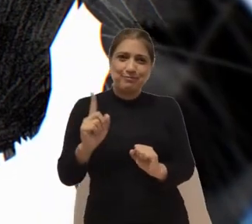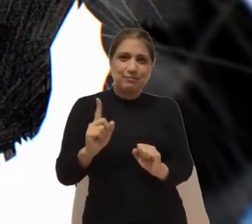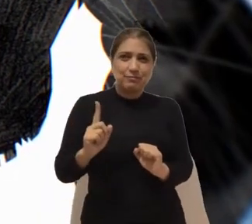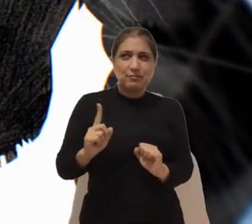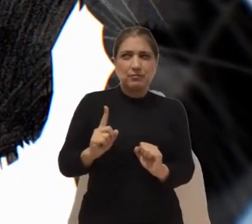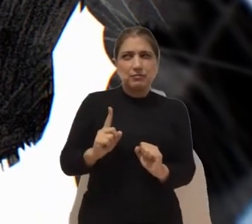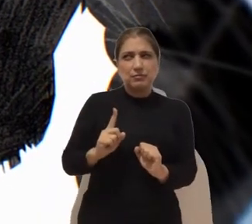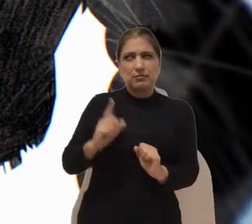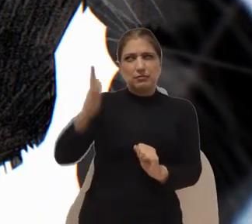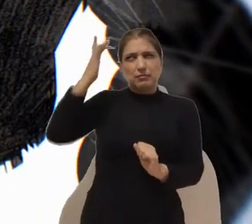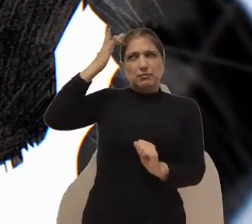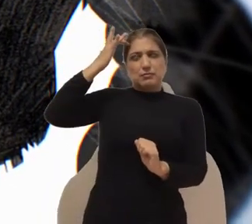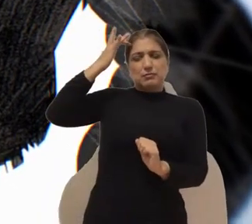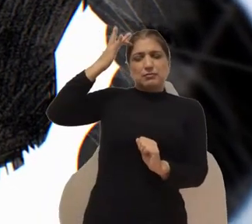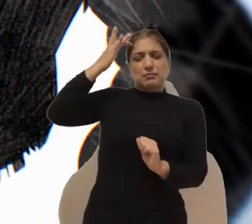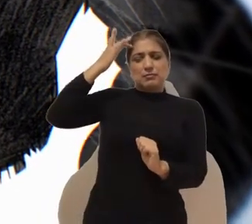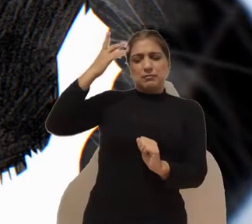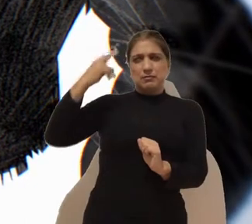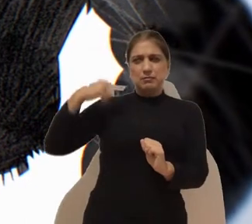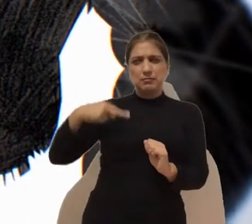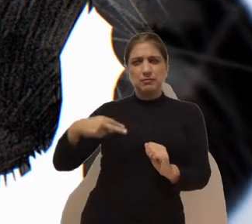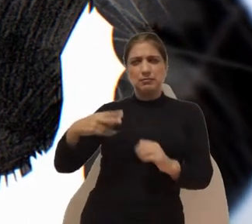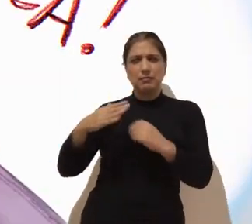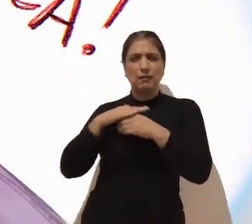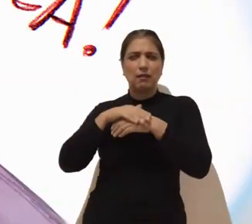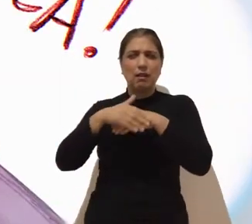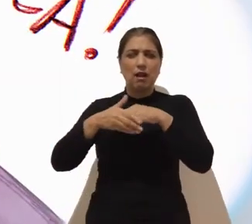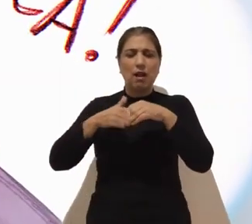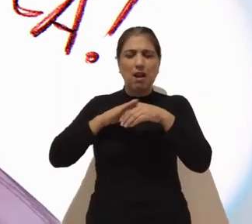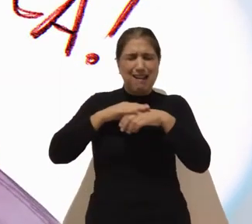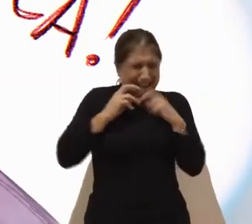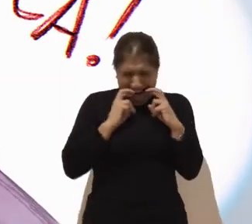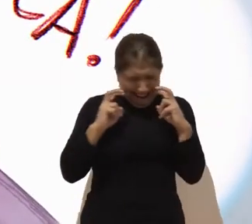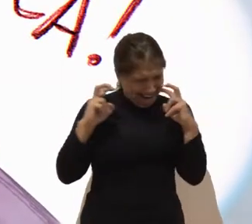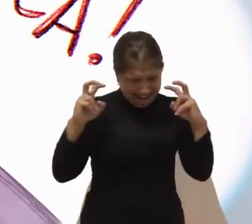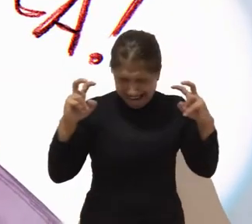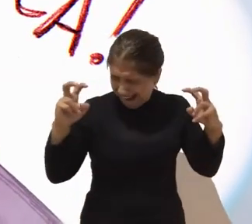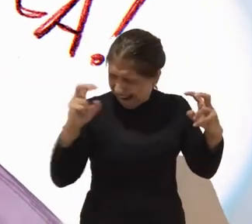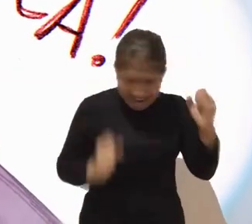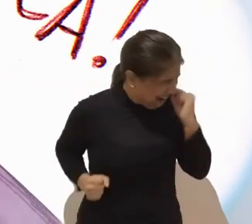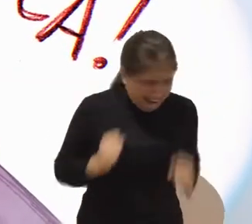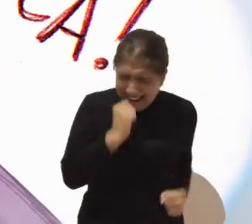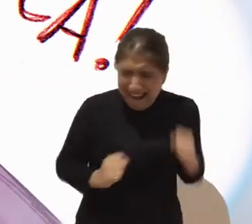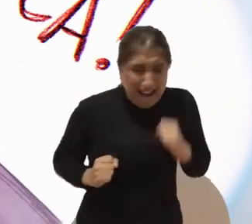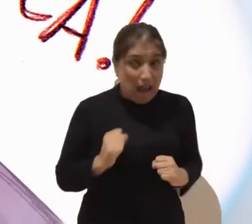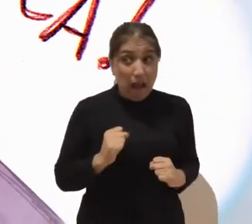Se eu achar estranho o jeito de alguém me encostar, eu vou gritar.